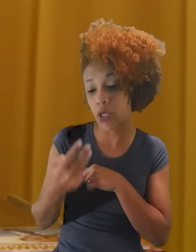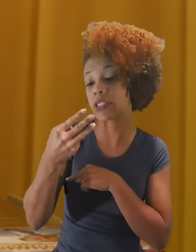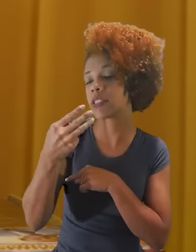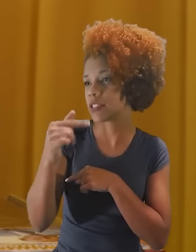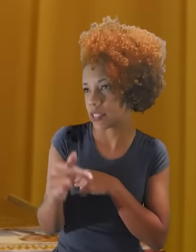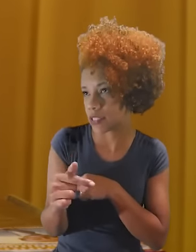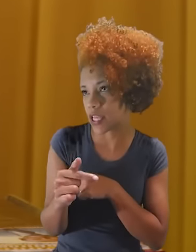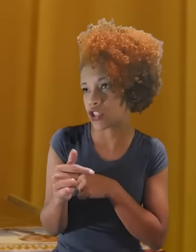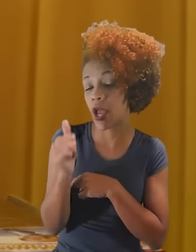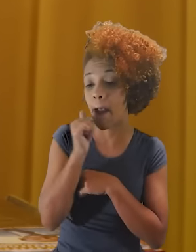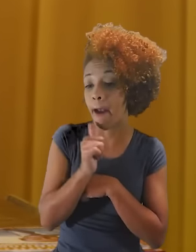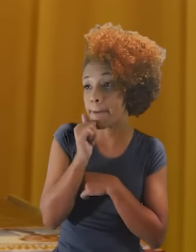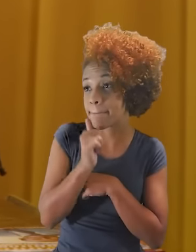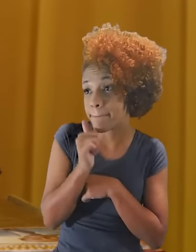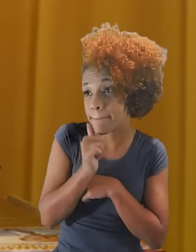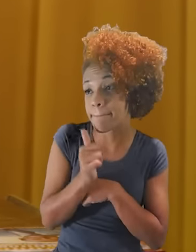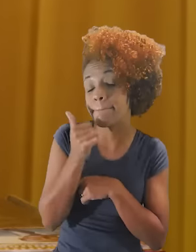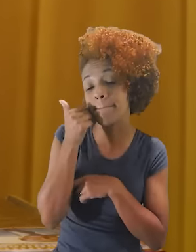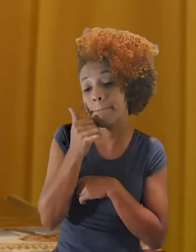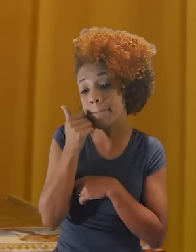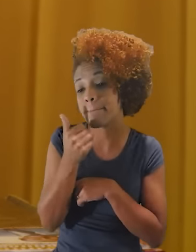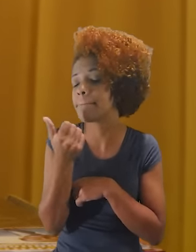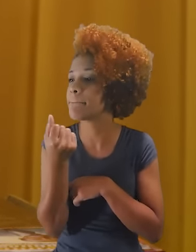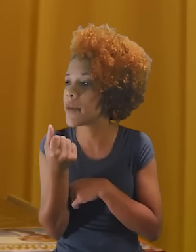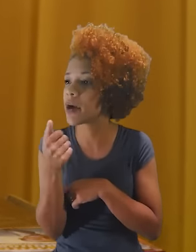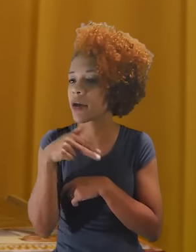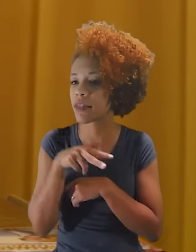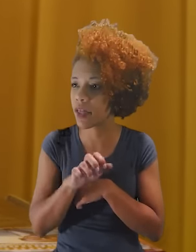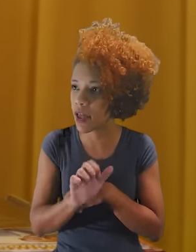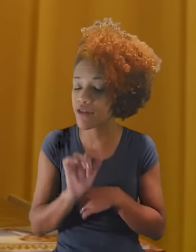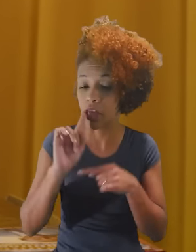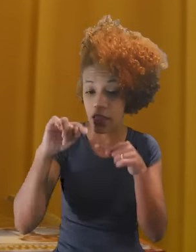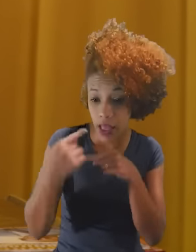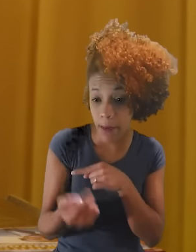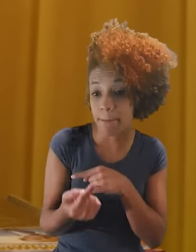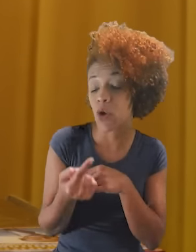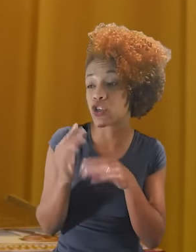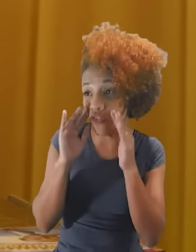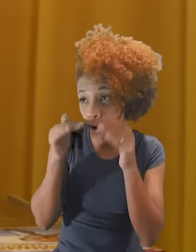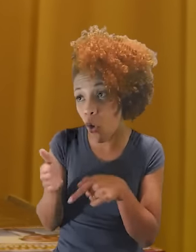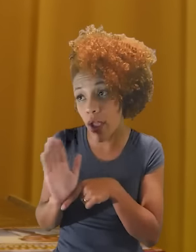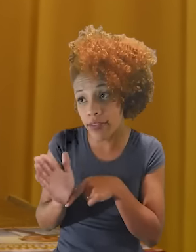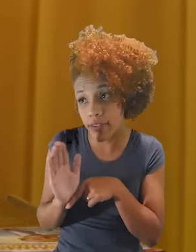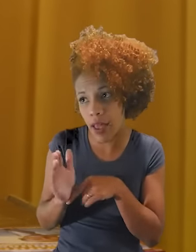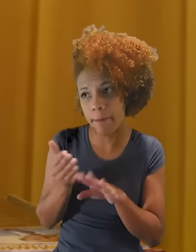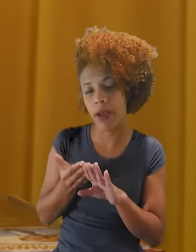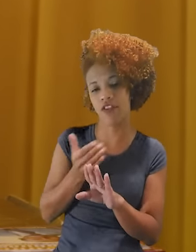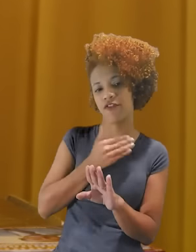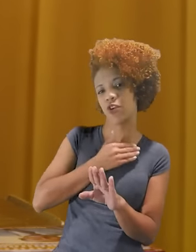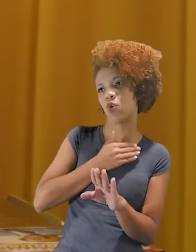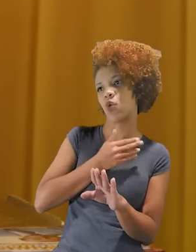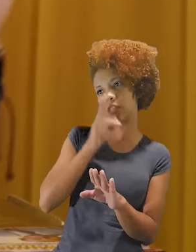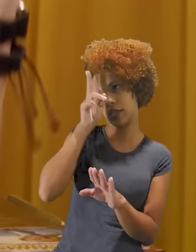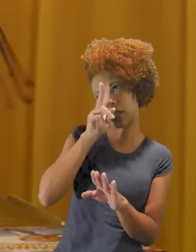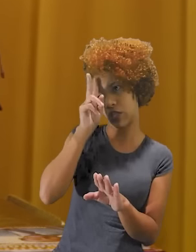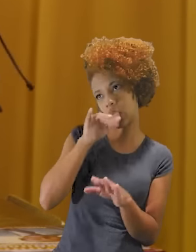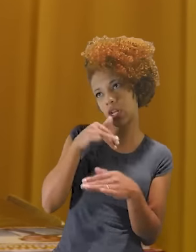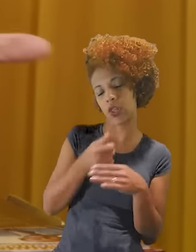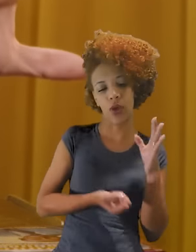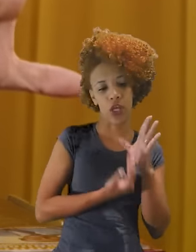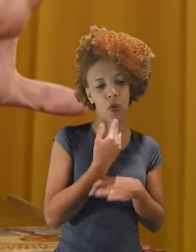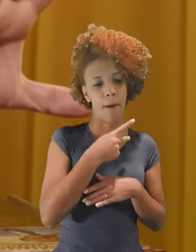Branca de Neve. De 37 pra frente, que é de Branca de Neve pra lá, cara, o Walt Disney se focou muito mais no cinema. Então ele ficou um pouco fora dessa história. Então ele